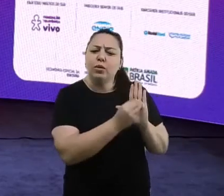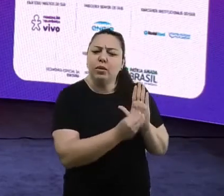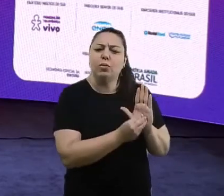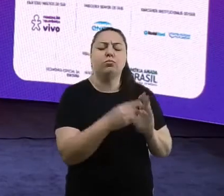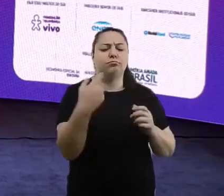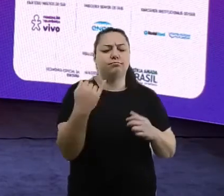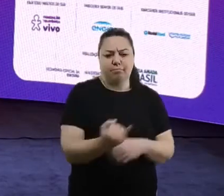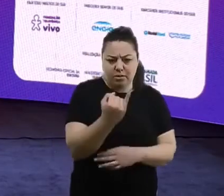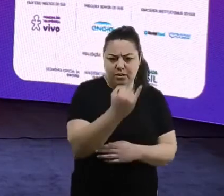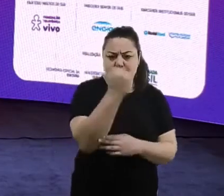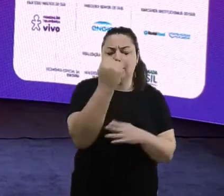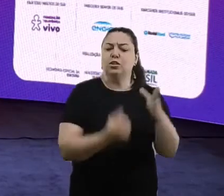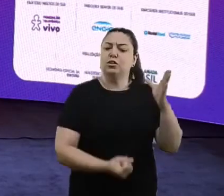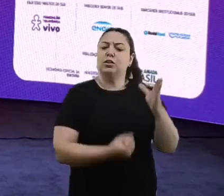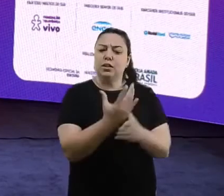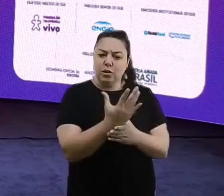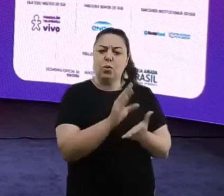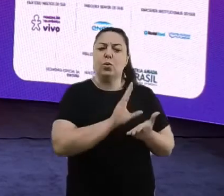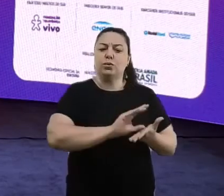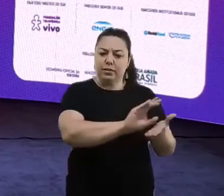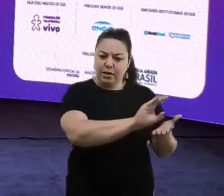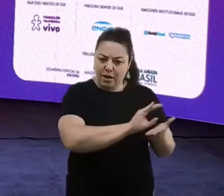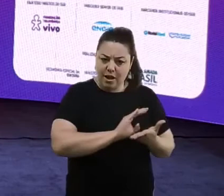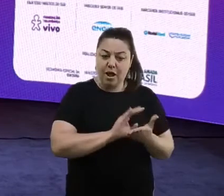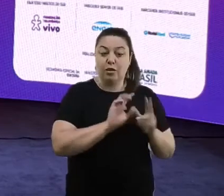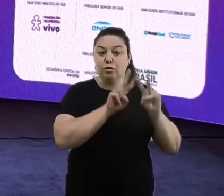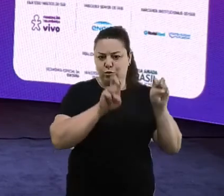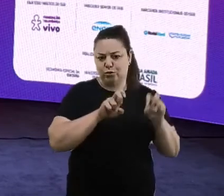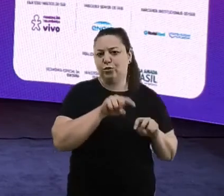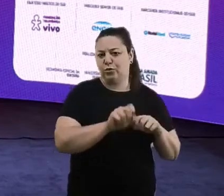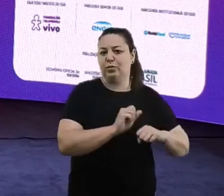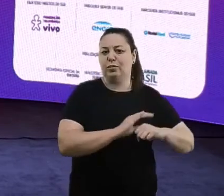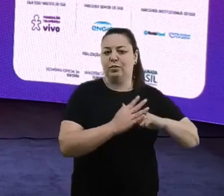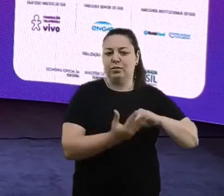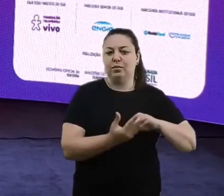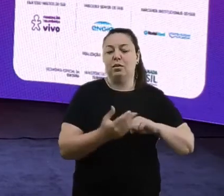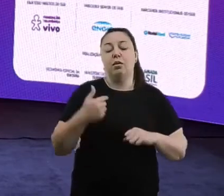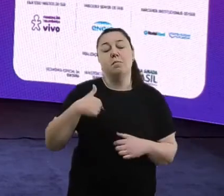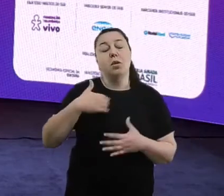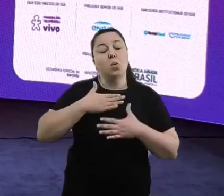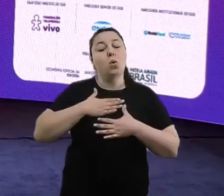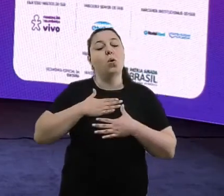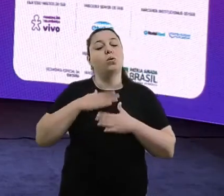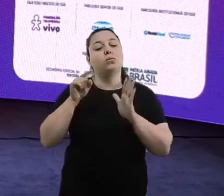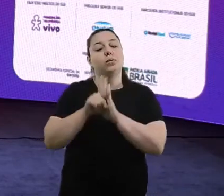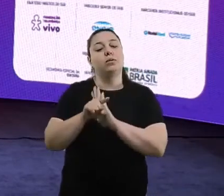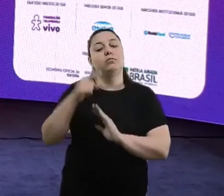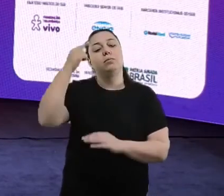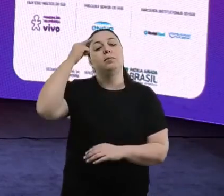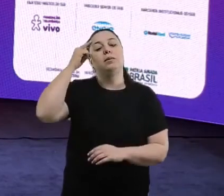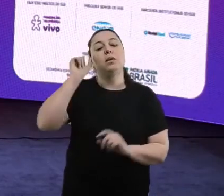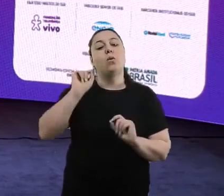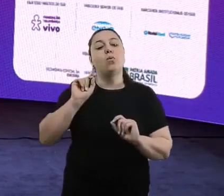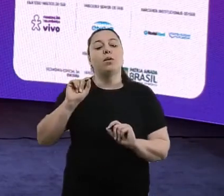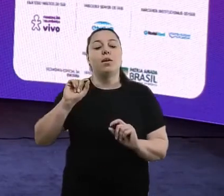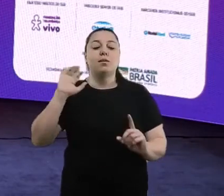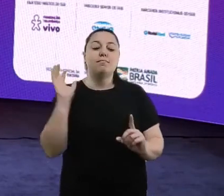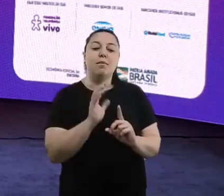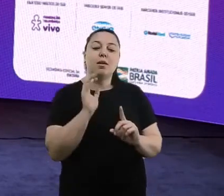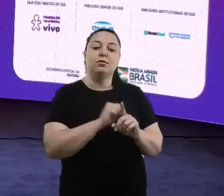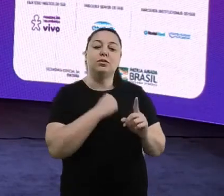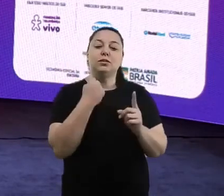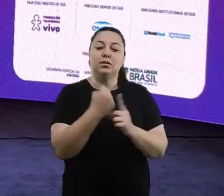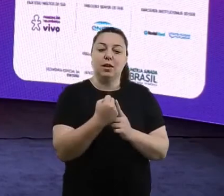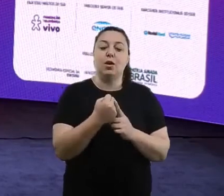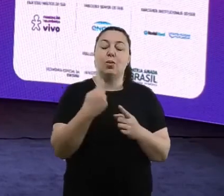eu gosto muito dessa pergunta para pensar assim, e agora? Né? Quais são os impactos sociais? E a gente está vivendo uma educação, por exemplo, totalmente